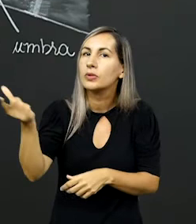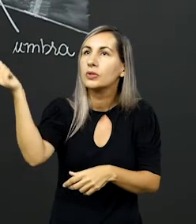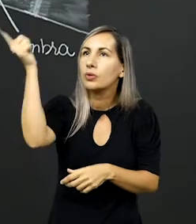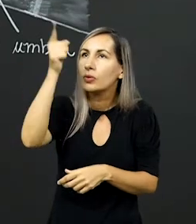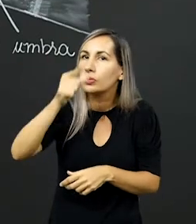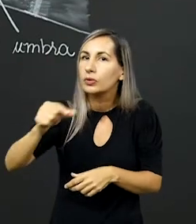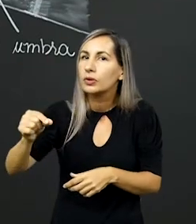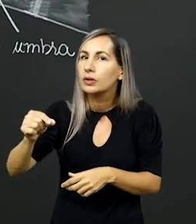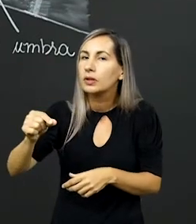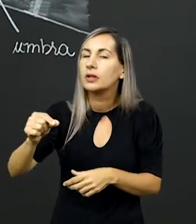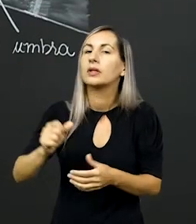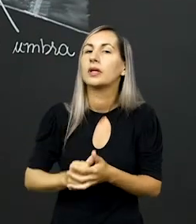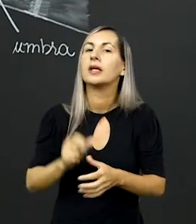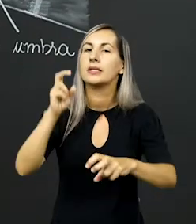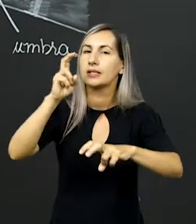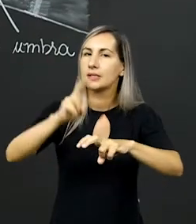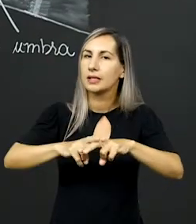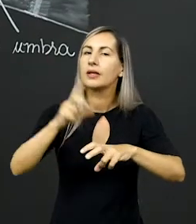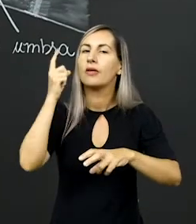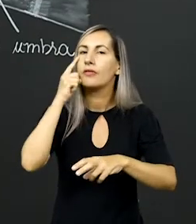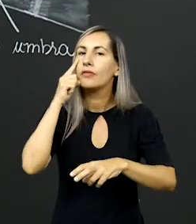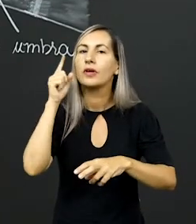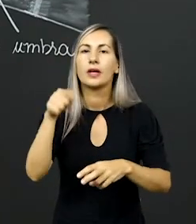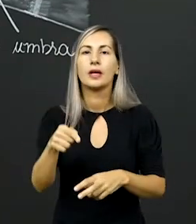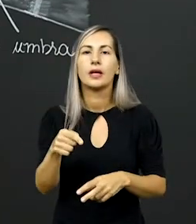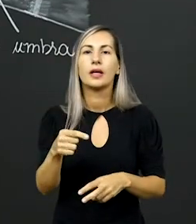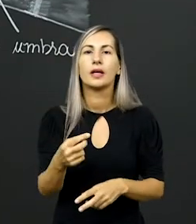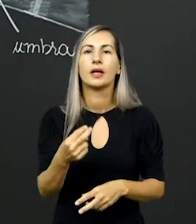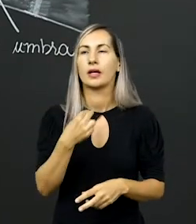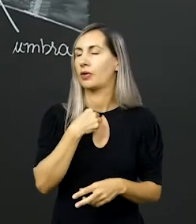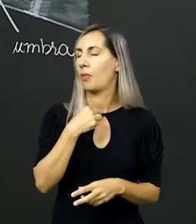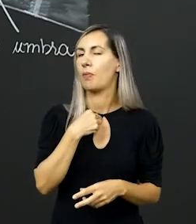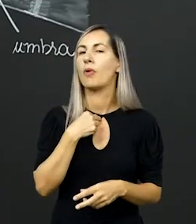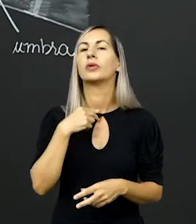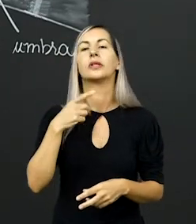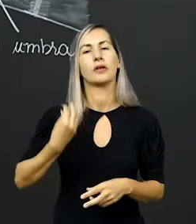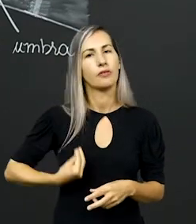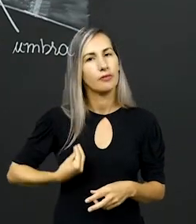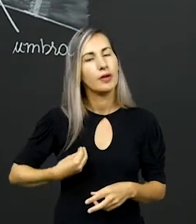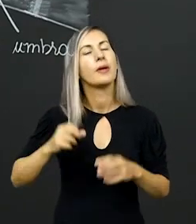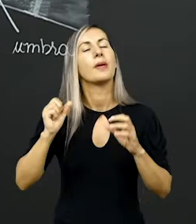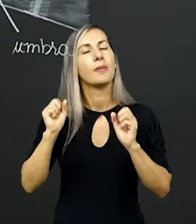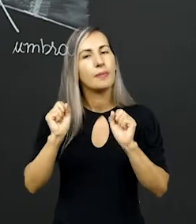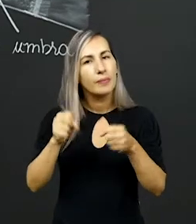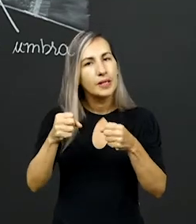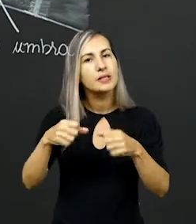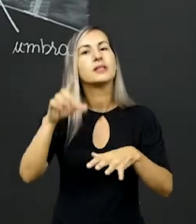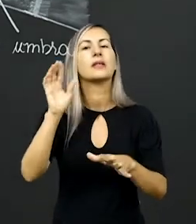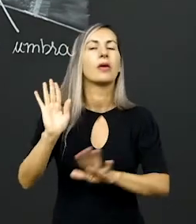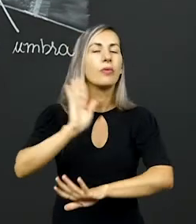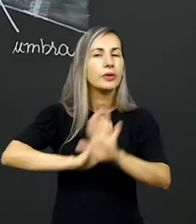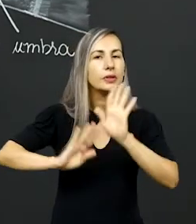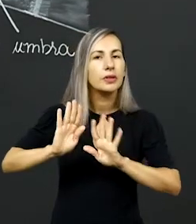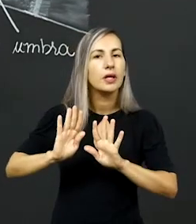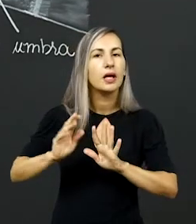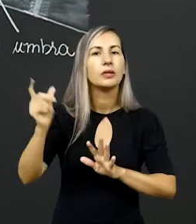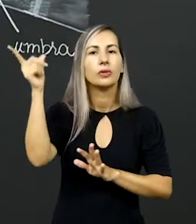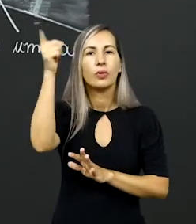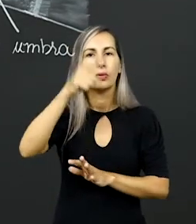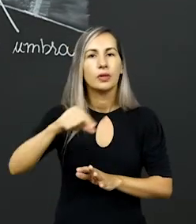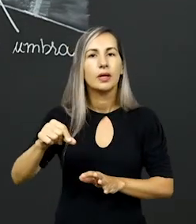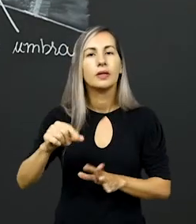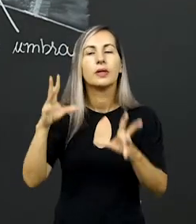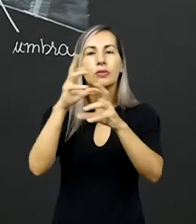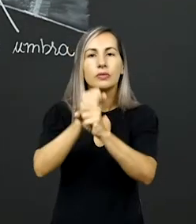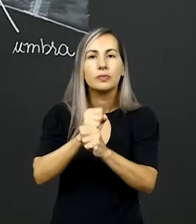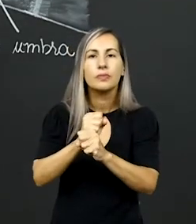lunares e senta para assistir. Isso aí você não pode passar a vida sem ter observado com cuidado um eclipse lunar.